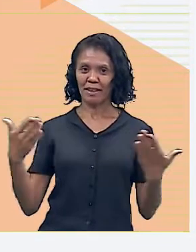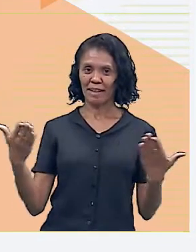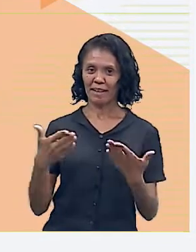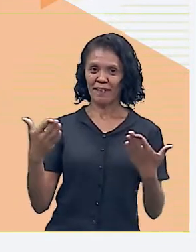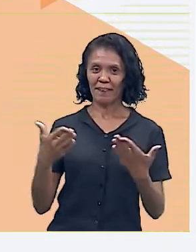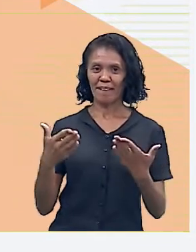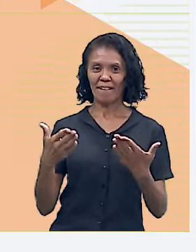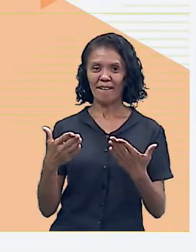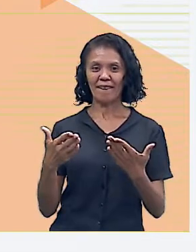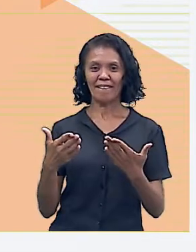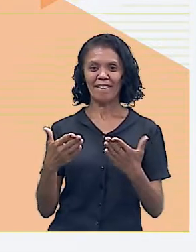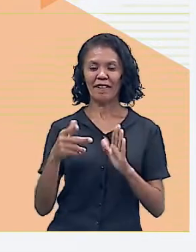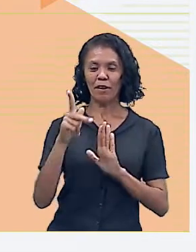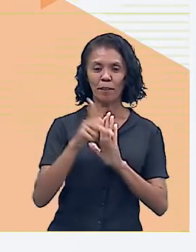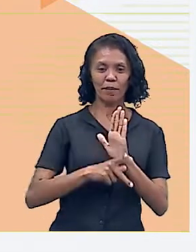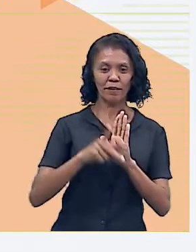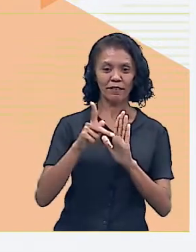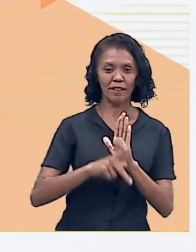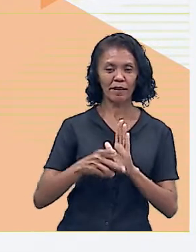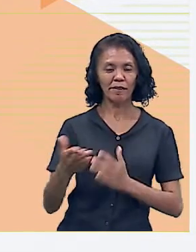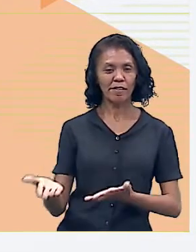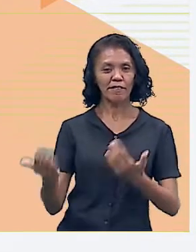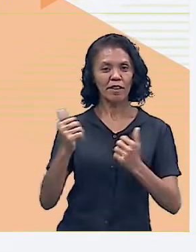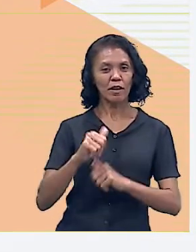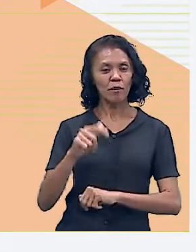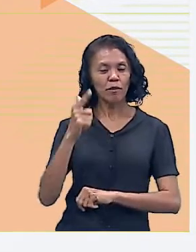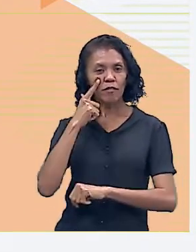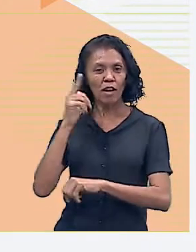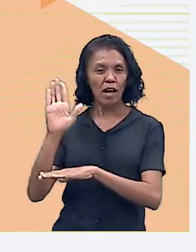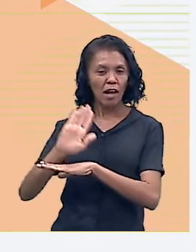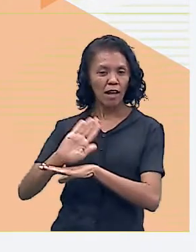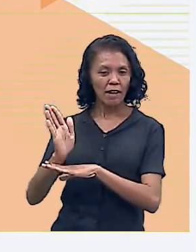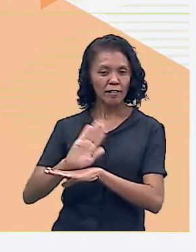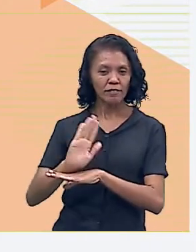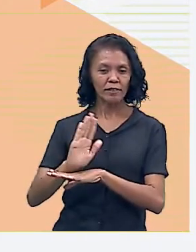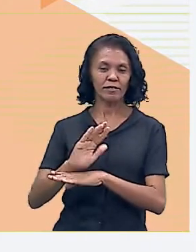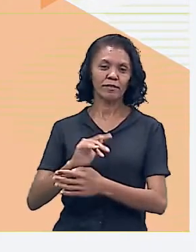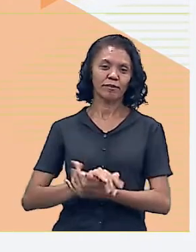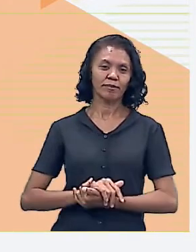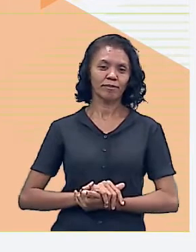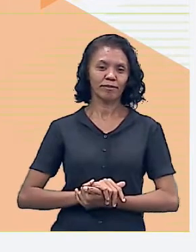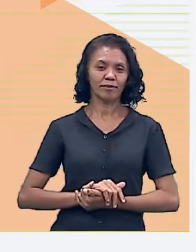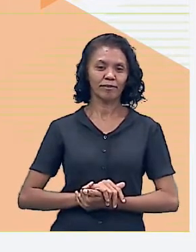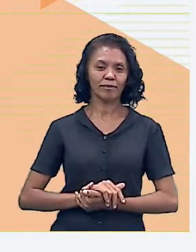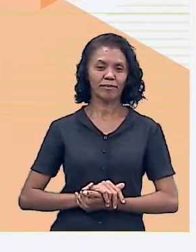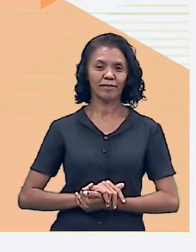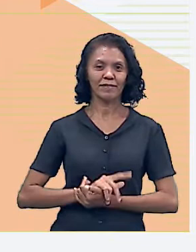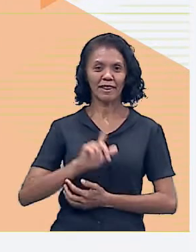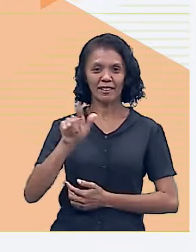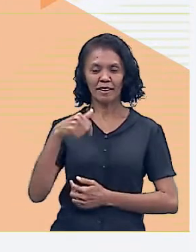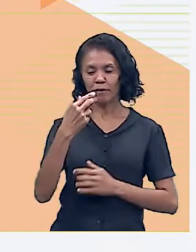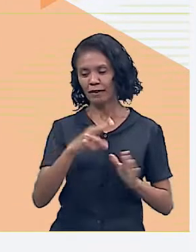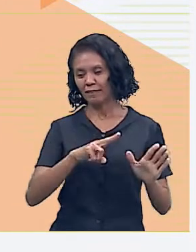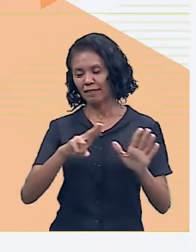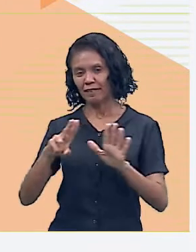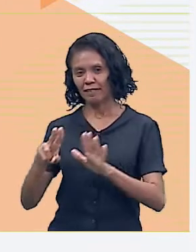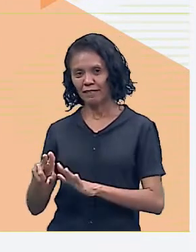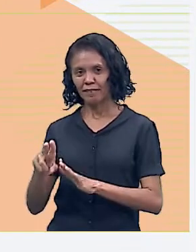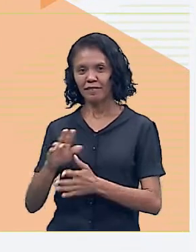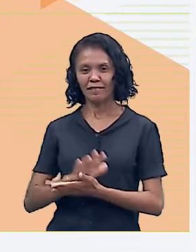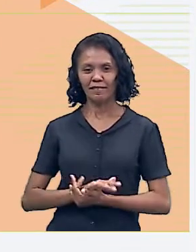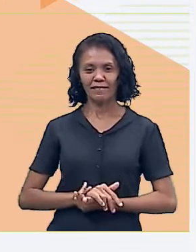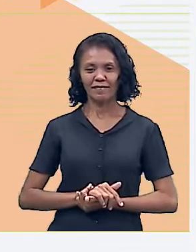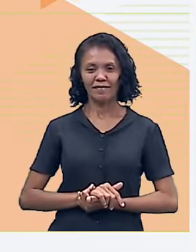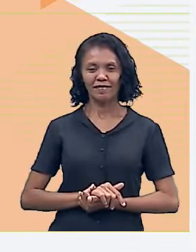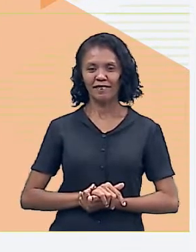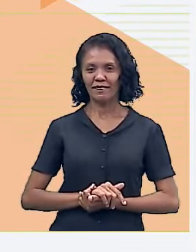ver filme na daí dá para ver esse restante de domingo né e na próxima o que nós estamos entrando